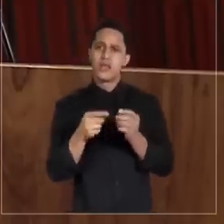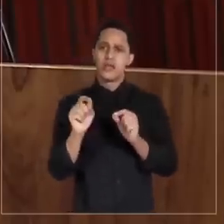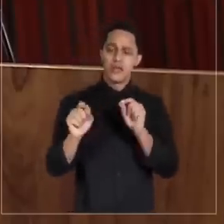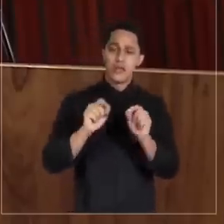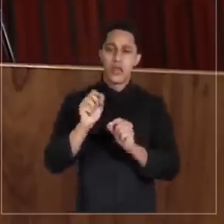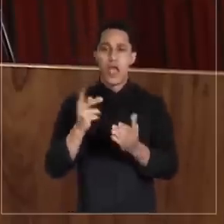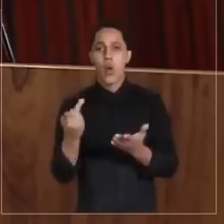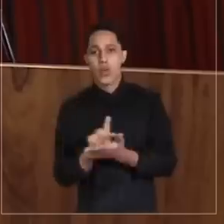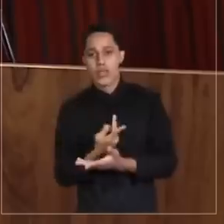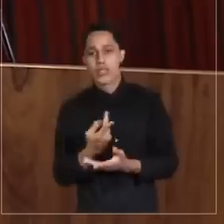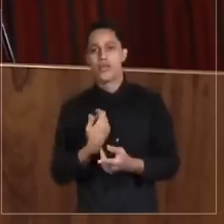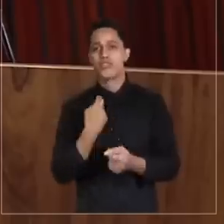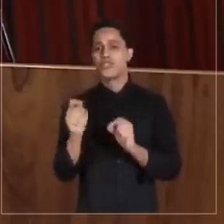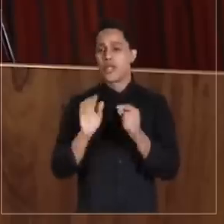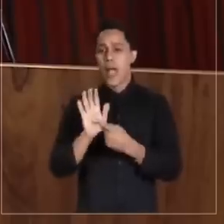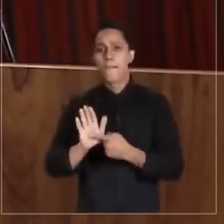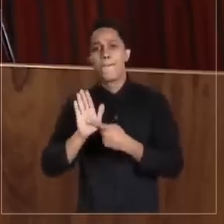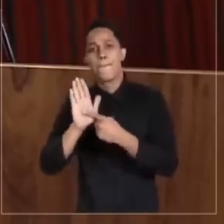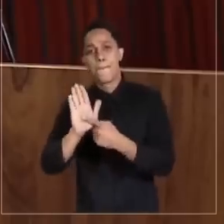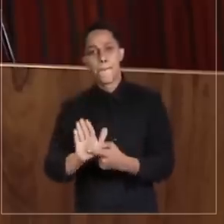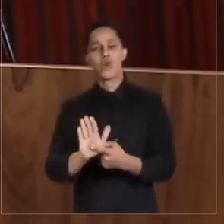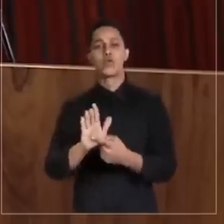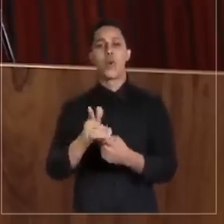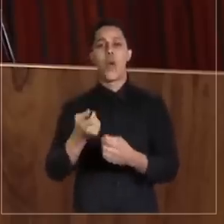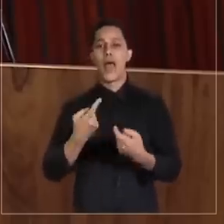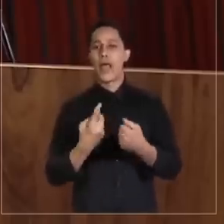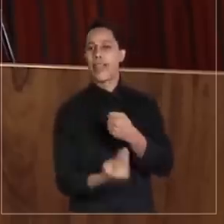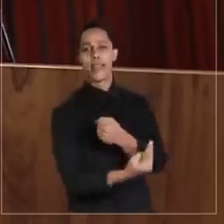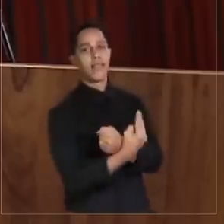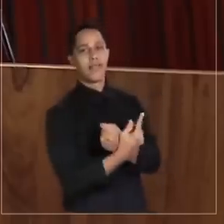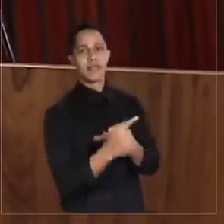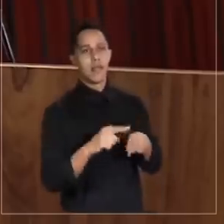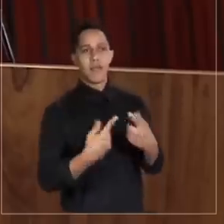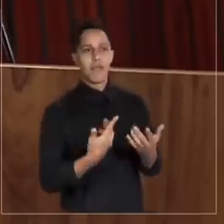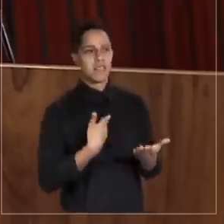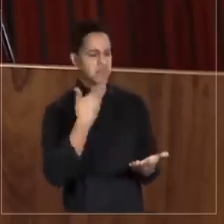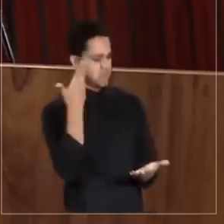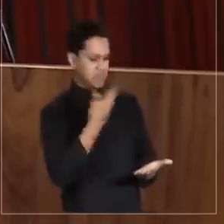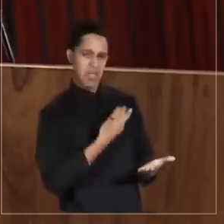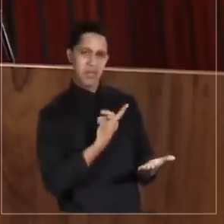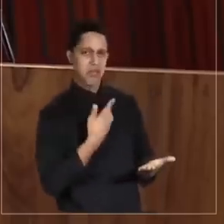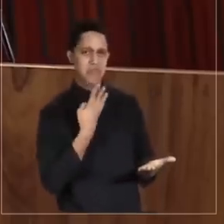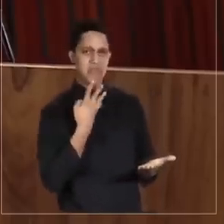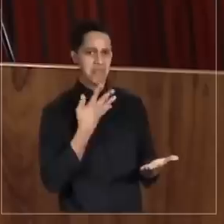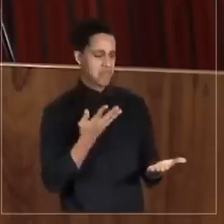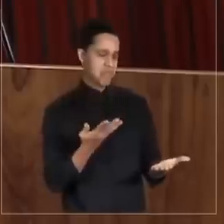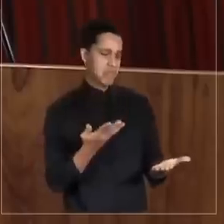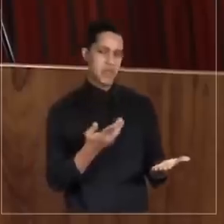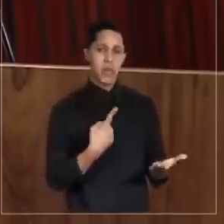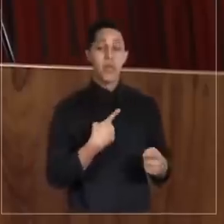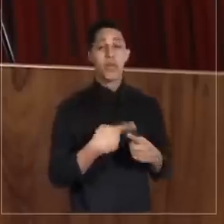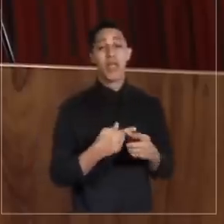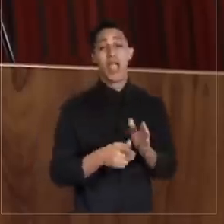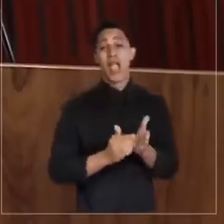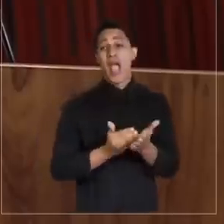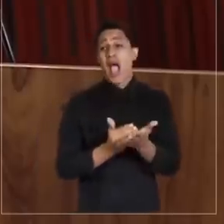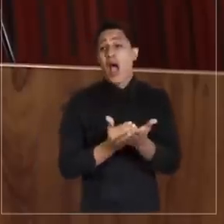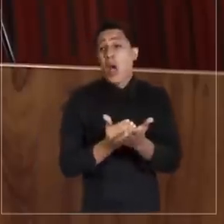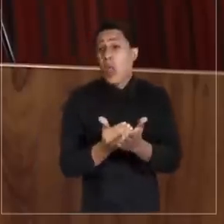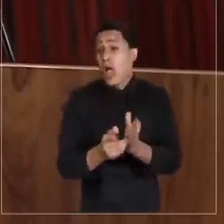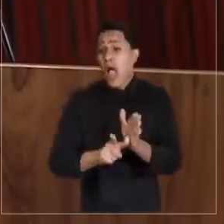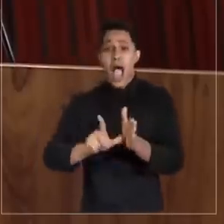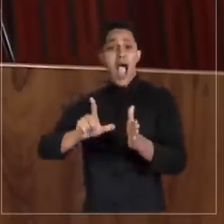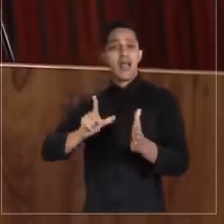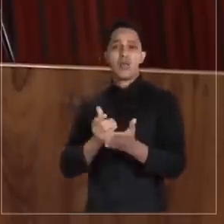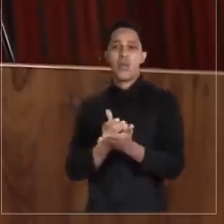foi apresentado pela nobre defesa, mas não me convence exatamente porque aqui se tinha desde o início uma investigação